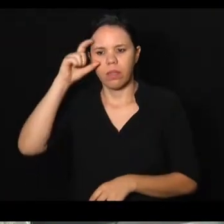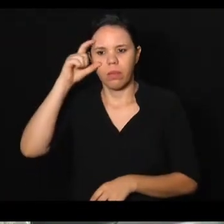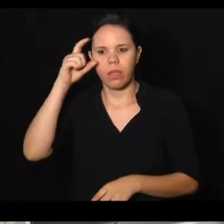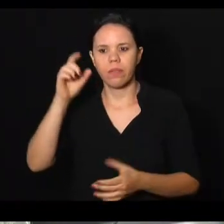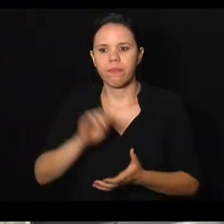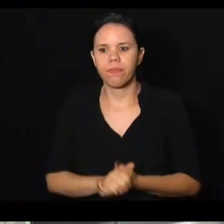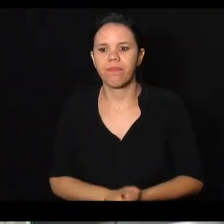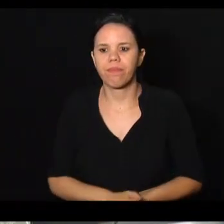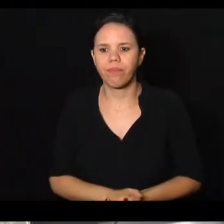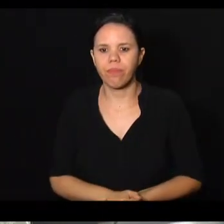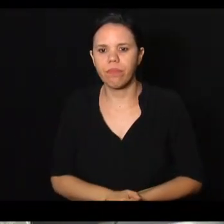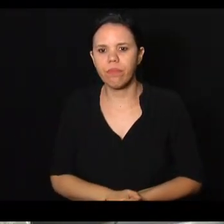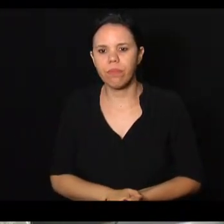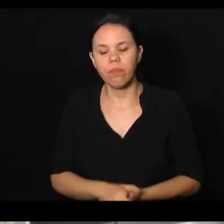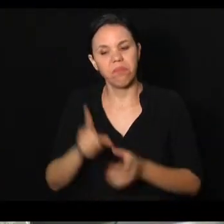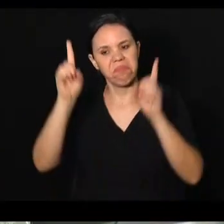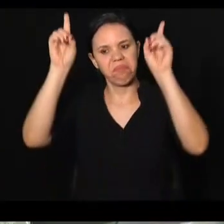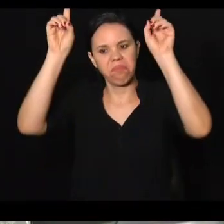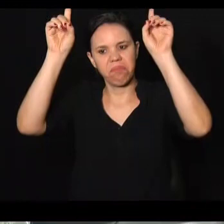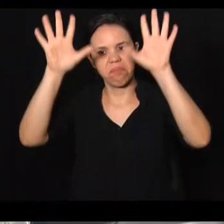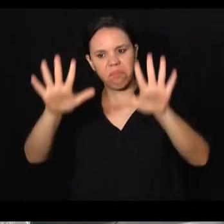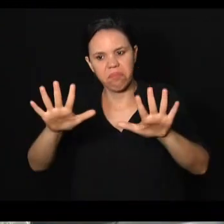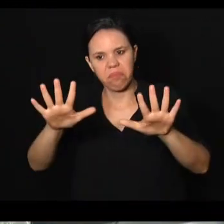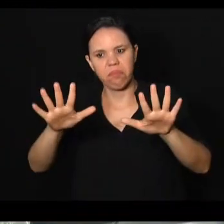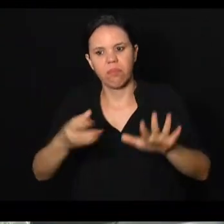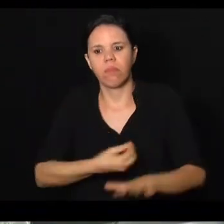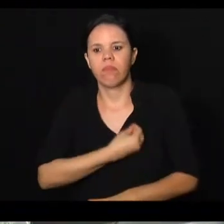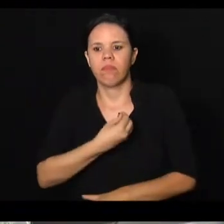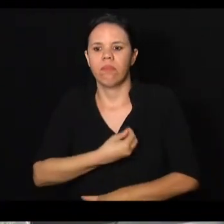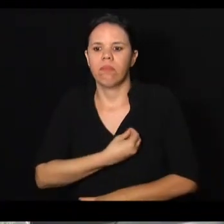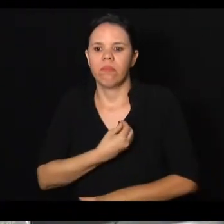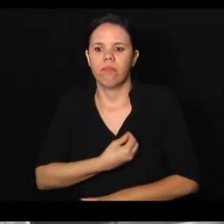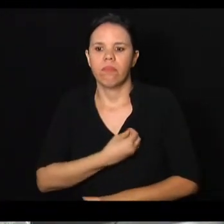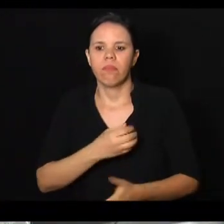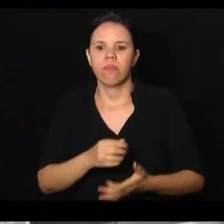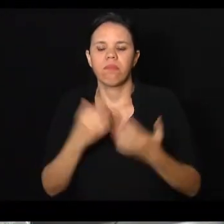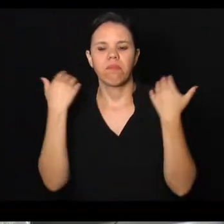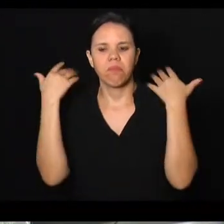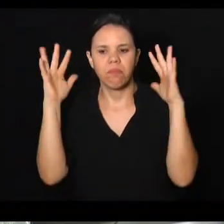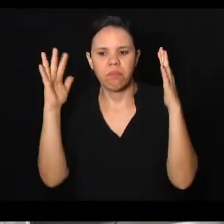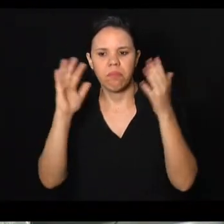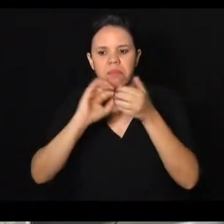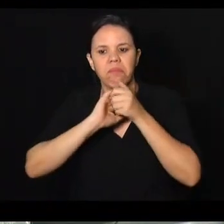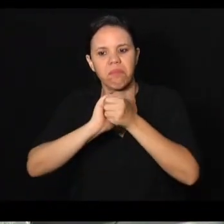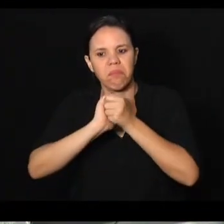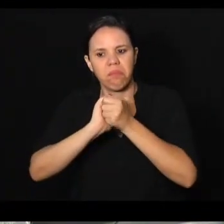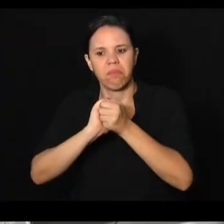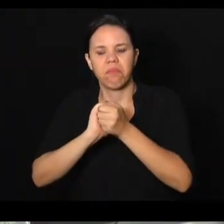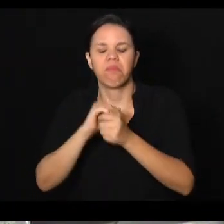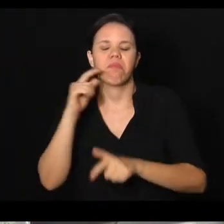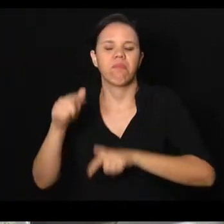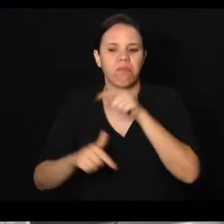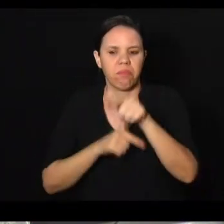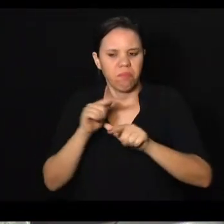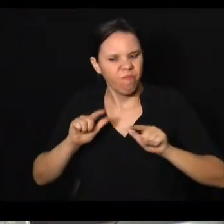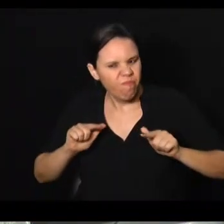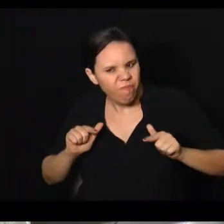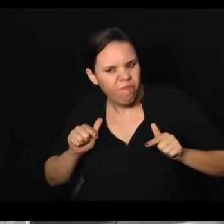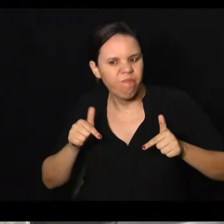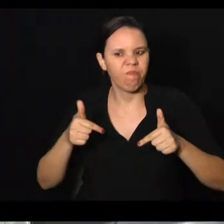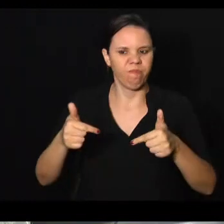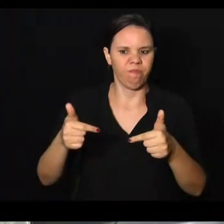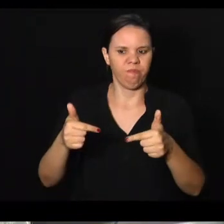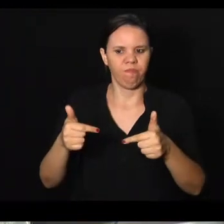Ministra, que Deus abençoe a tua vida, e parabéns pelo trabalho. Dizer a